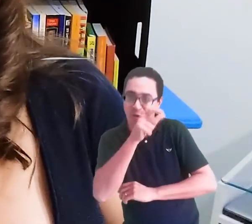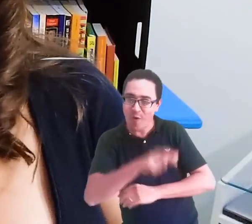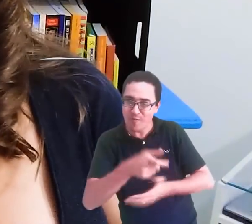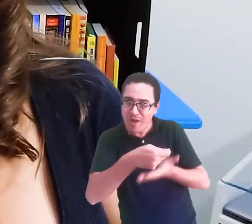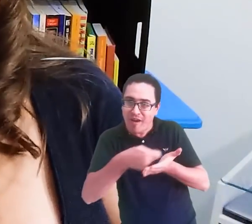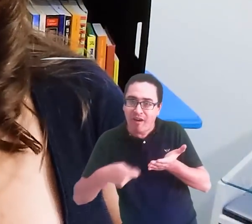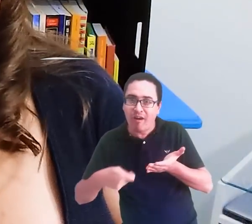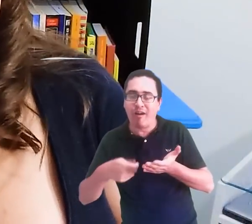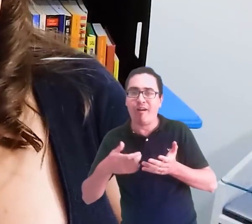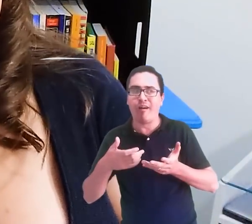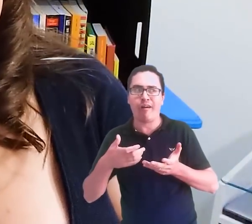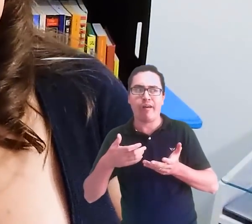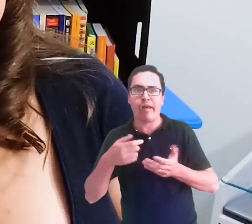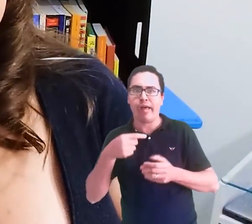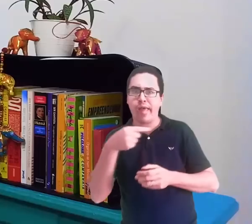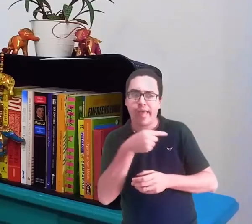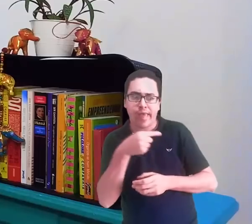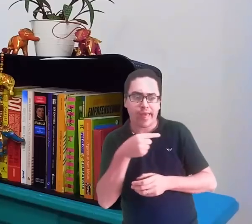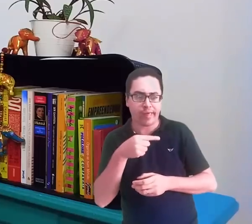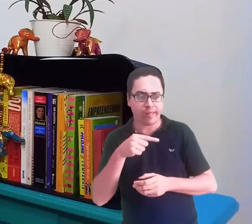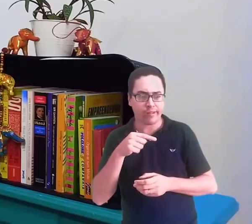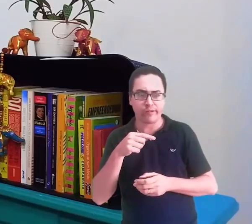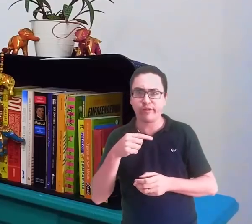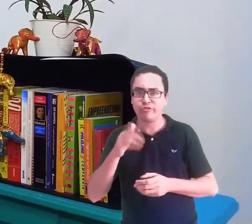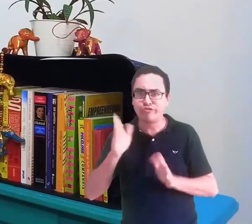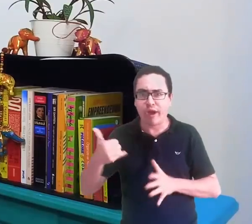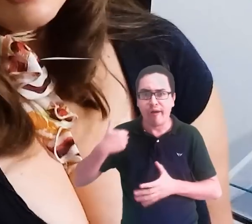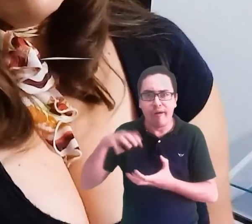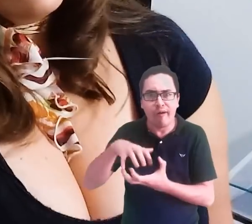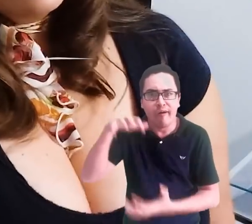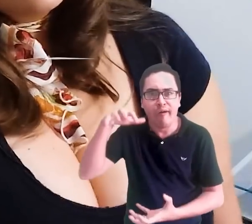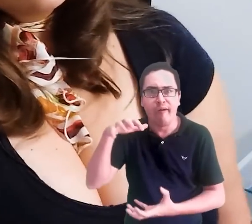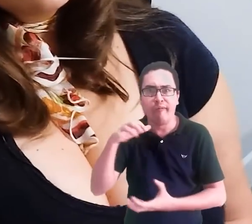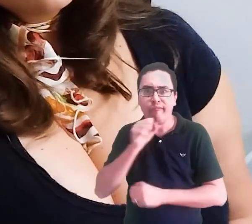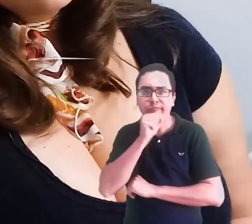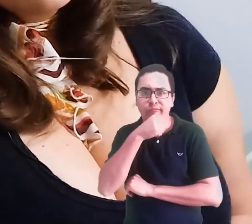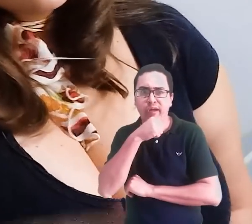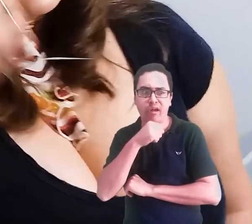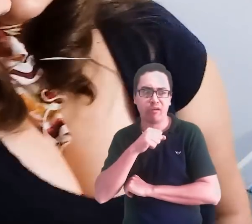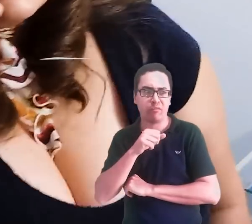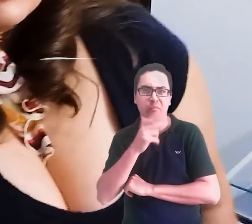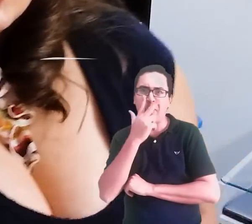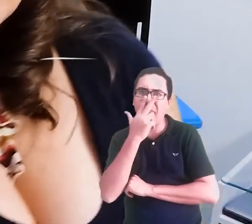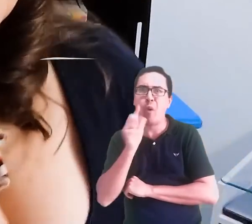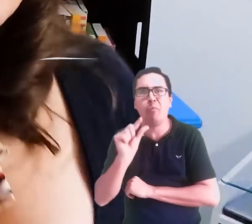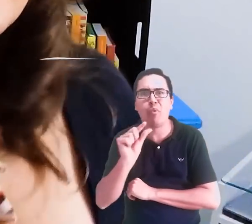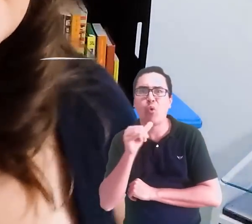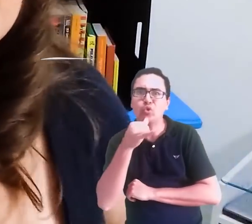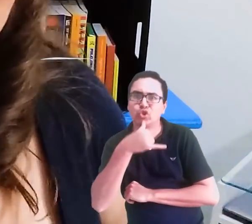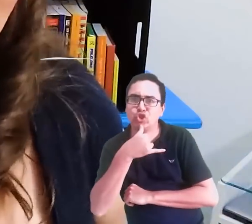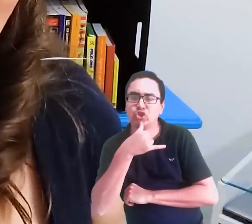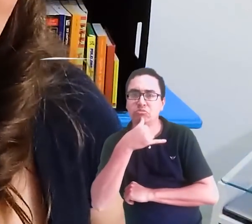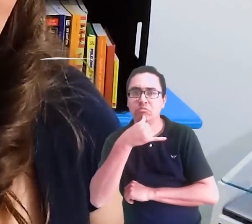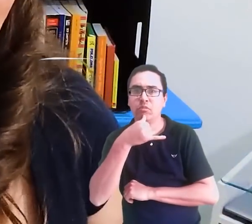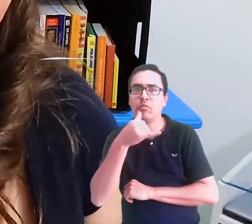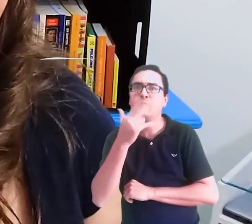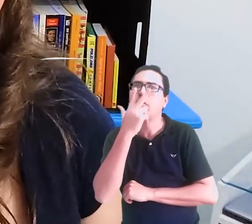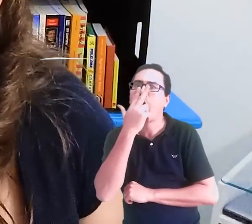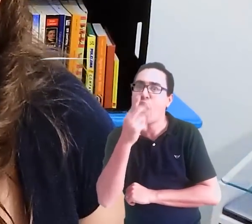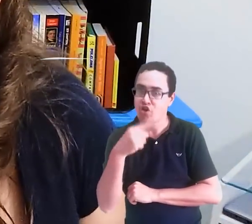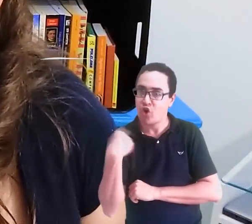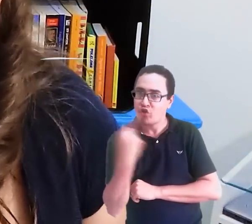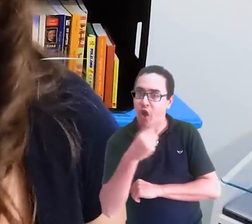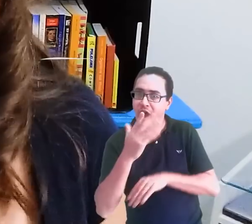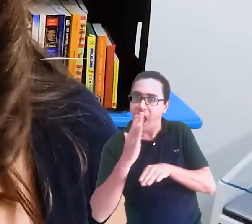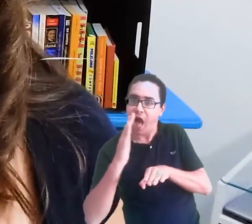Ele tá ficando triste. Vamos continuar essa história amanhã? Será que a gente vai poder ajudar o